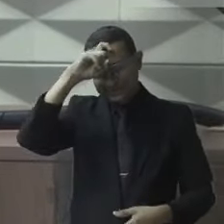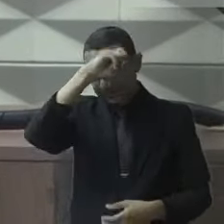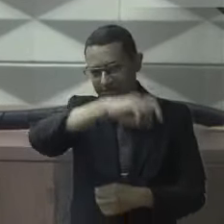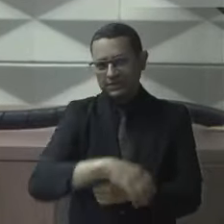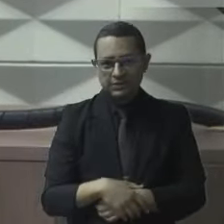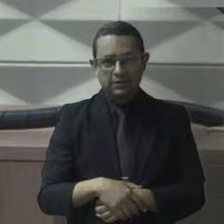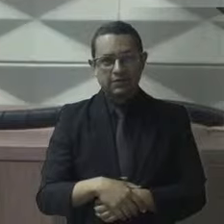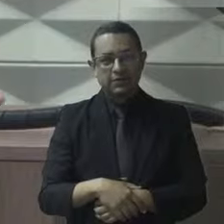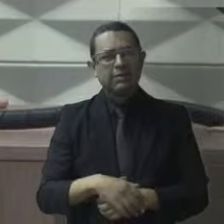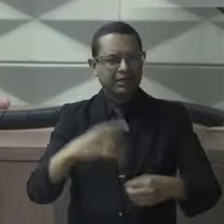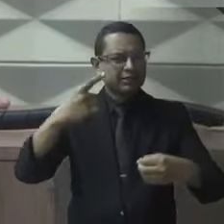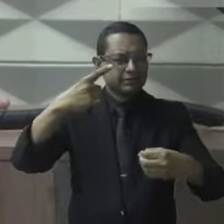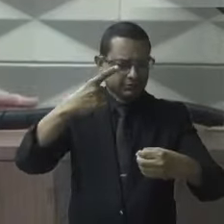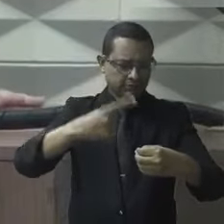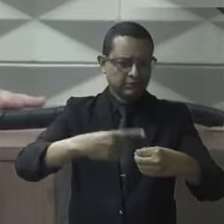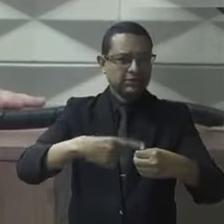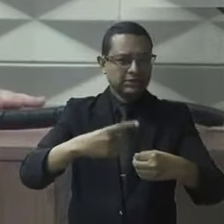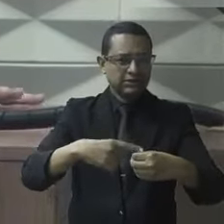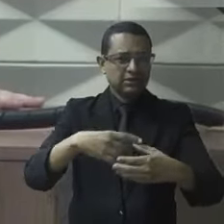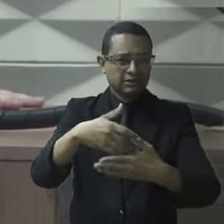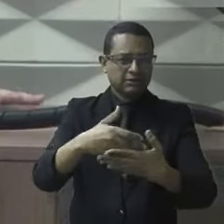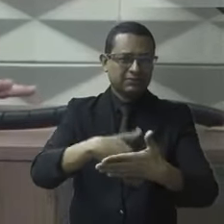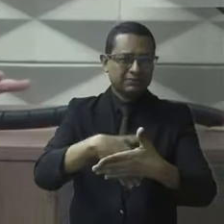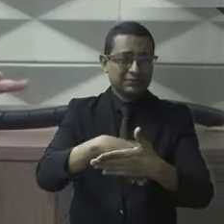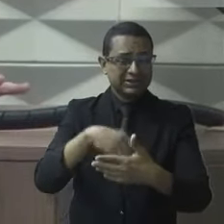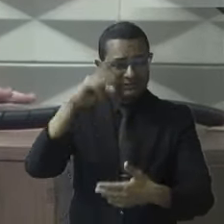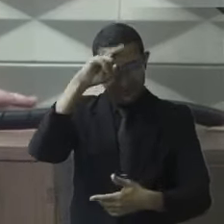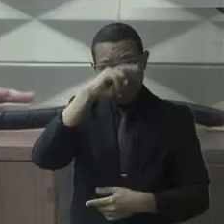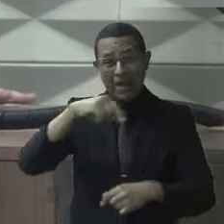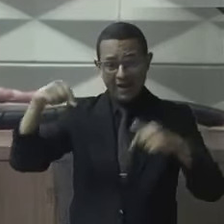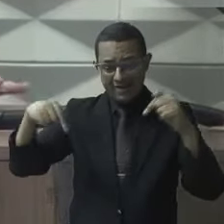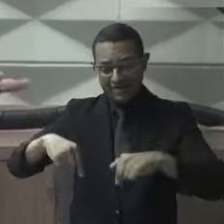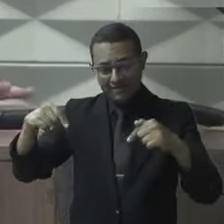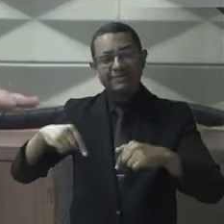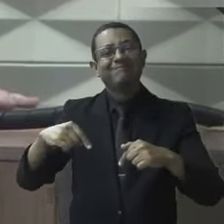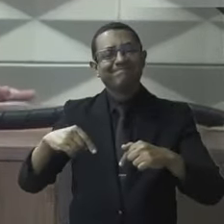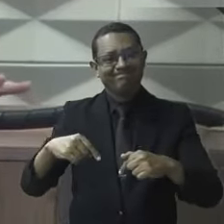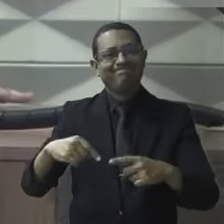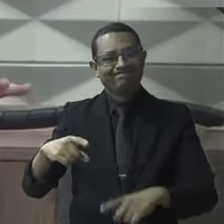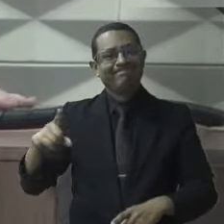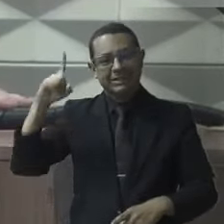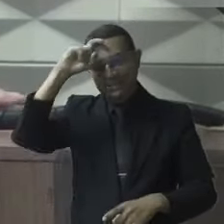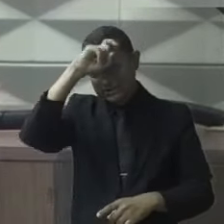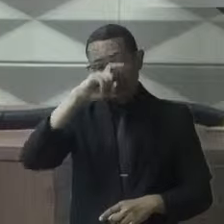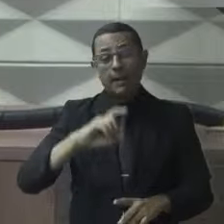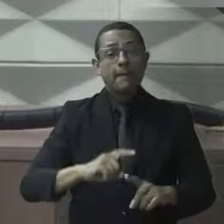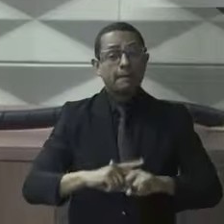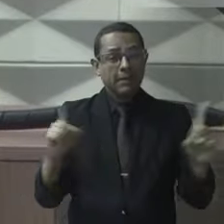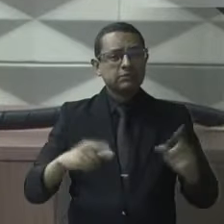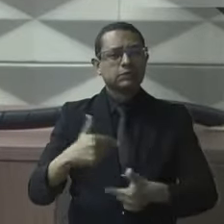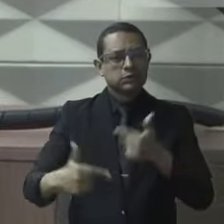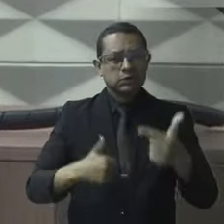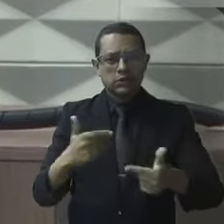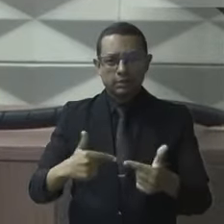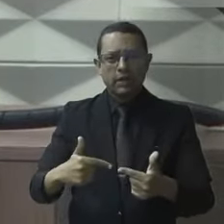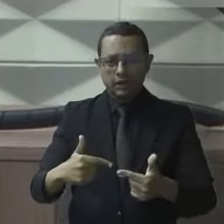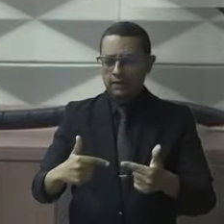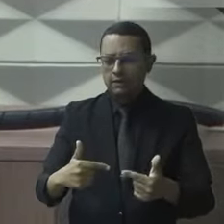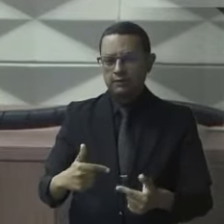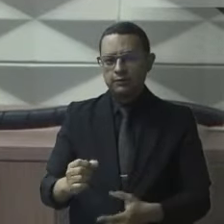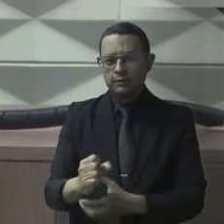por excelência, mas essa era uma eleição bem conturbada, e graças ao trabalho das forças de segurança, a gente conseguiu